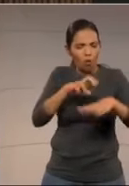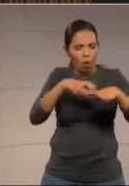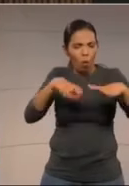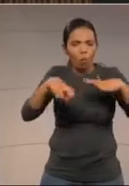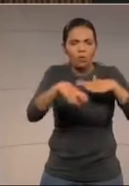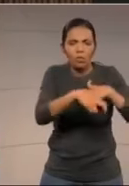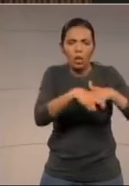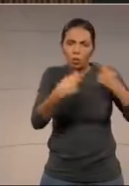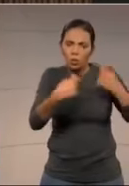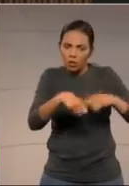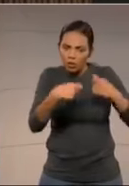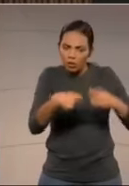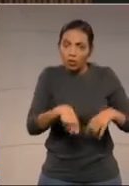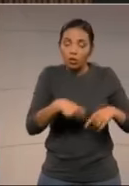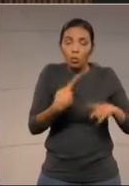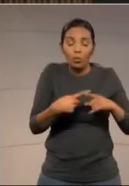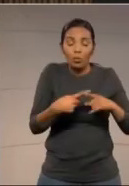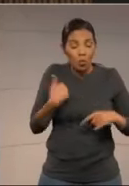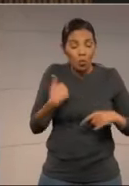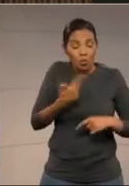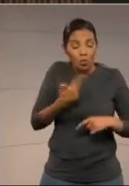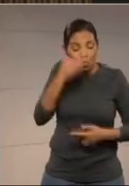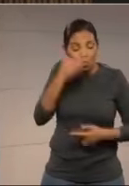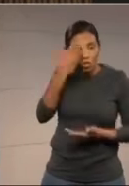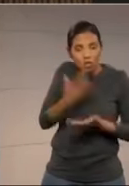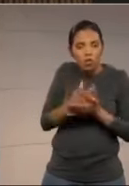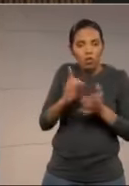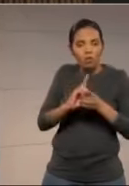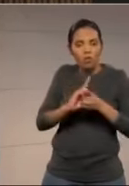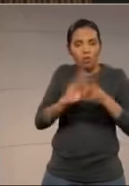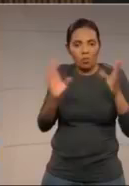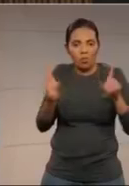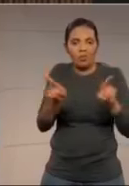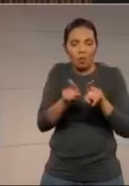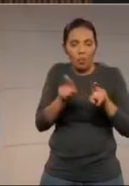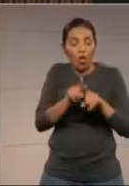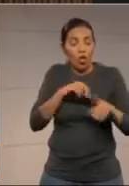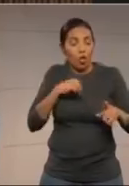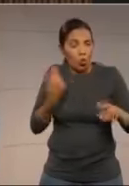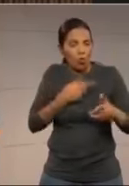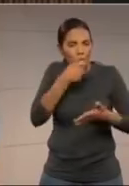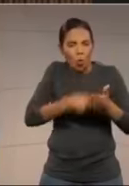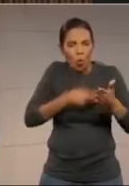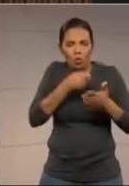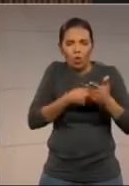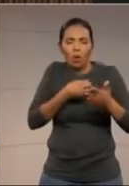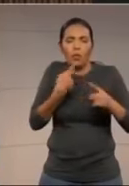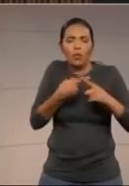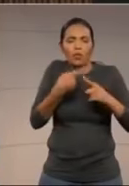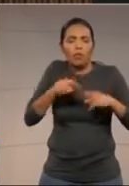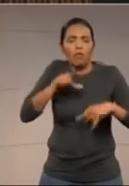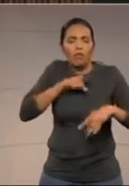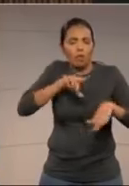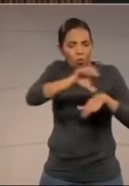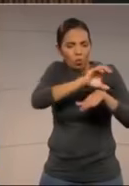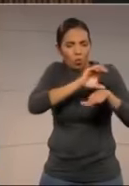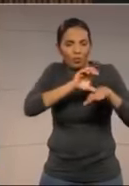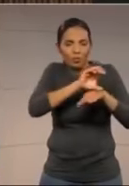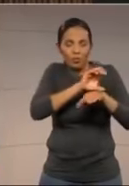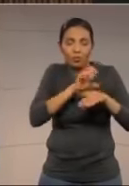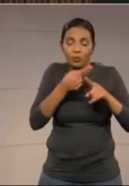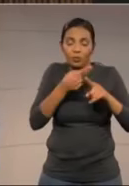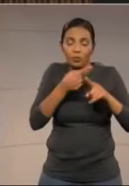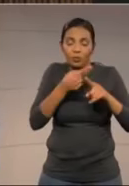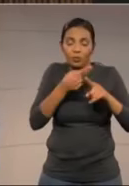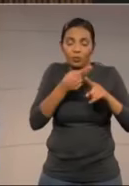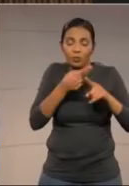democracia brasileira. A gente defende a Constituição Federal. E a gente defende, sem dúvida, um país mais justo e